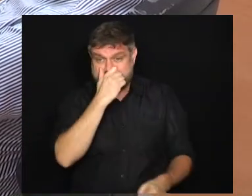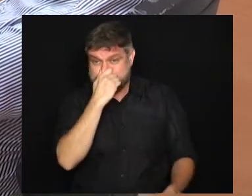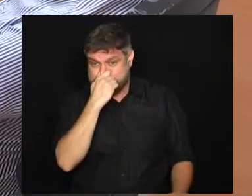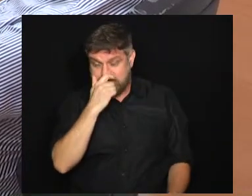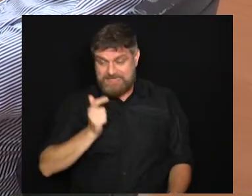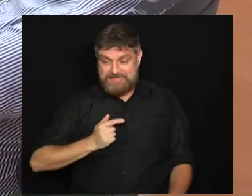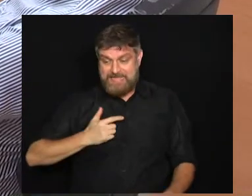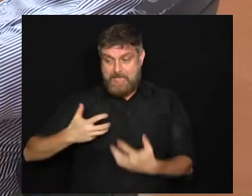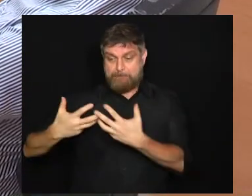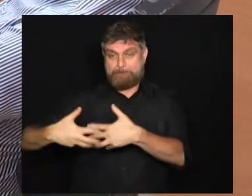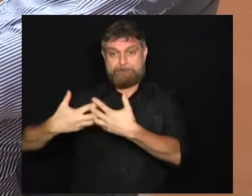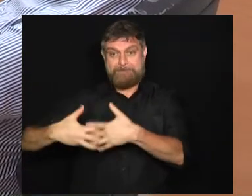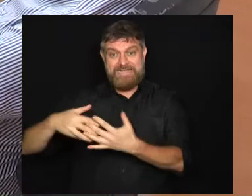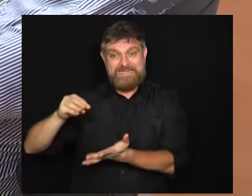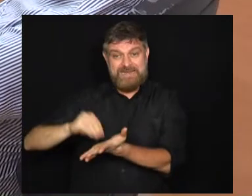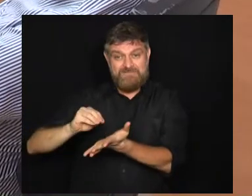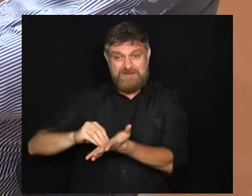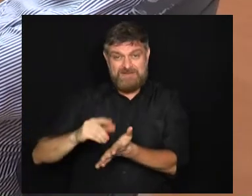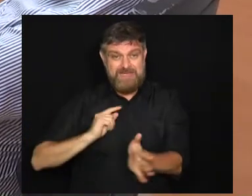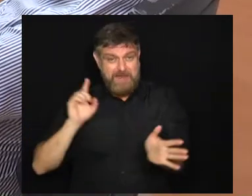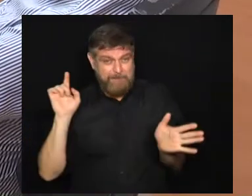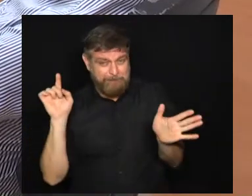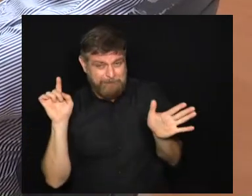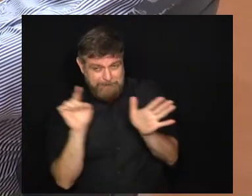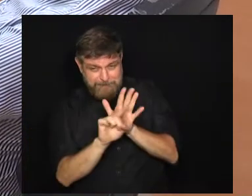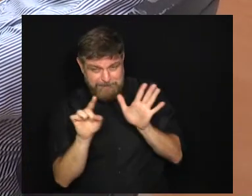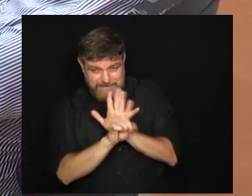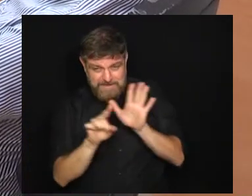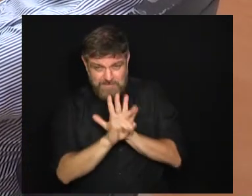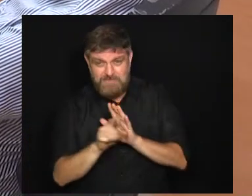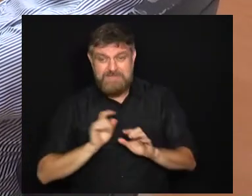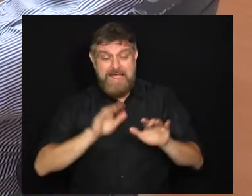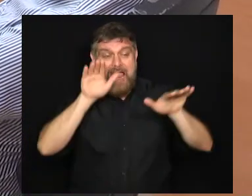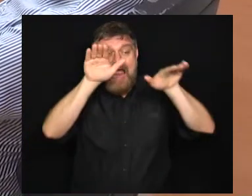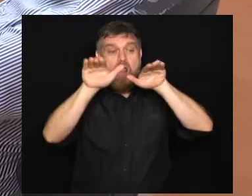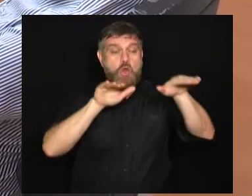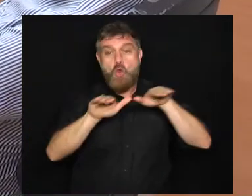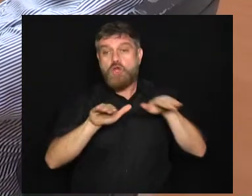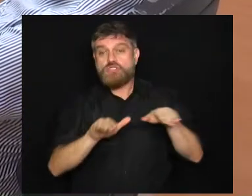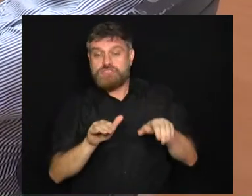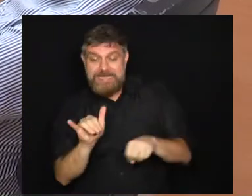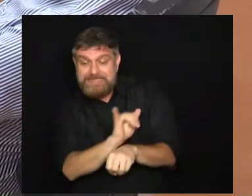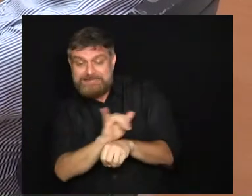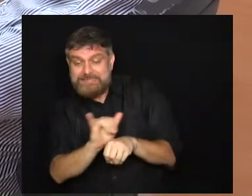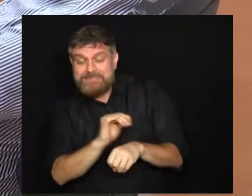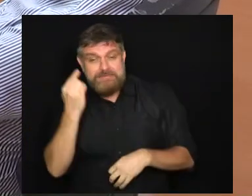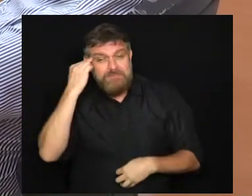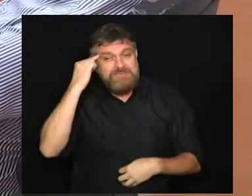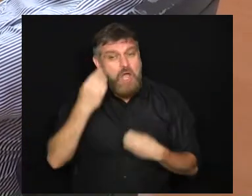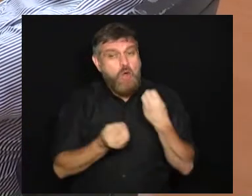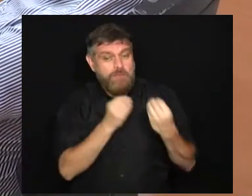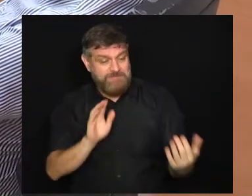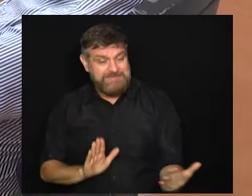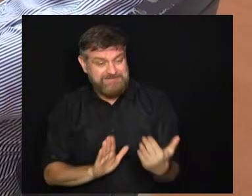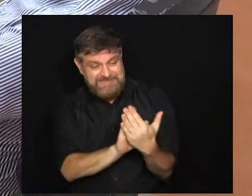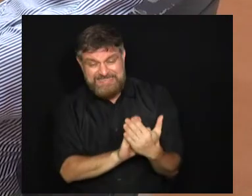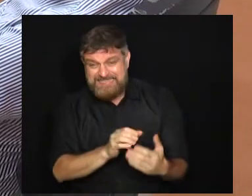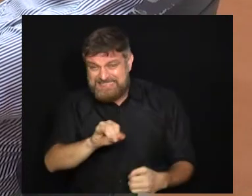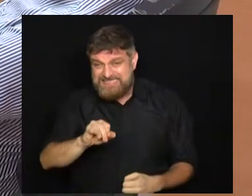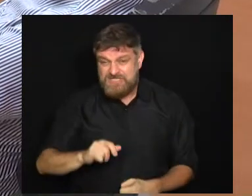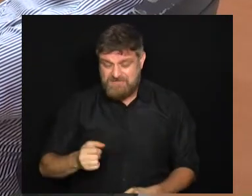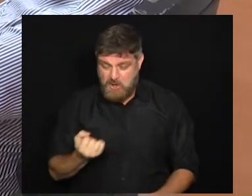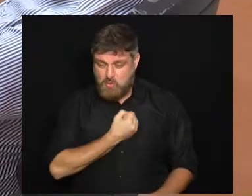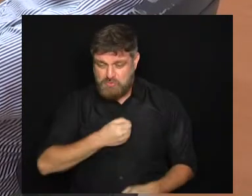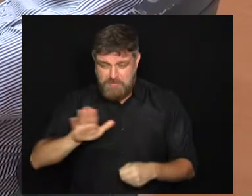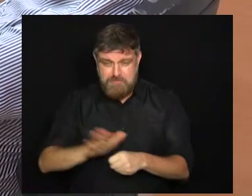respiradores, etc. A minha pergunta diz respeito mais a isso, a logística que está sendo pensada para enfrentar uma eventual